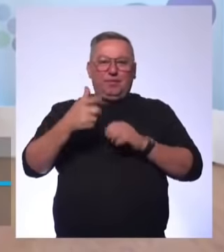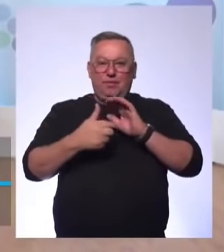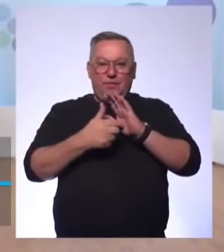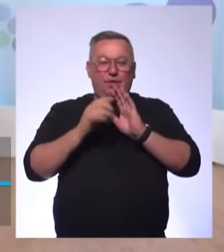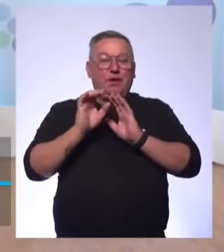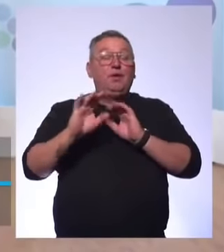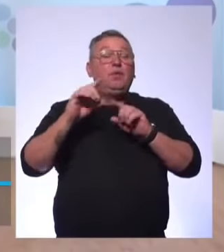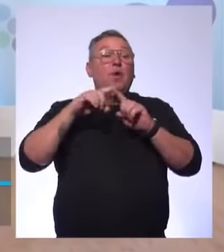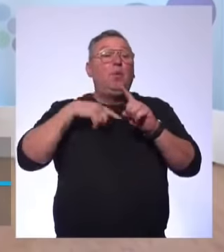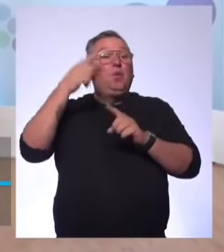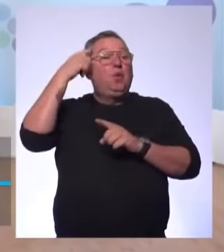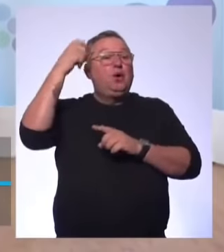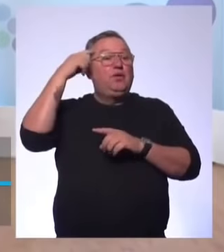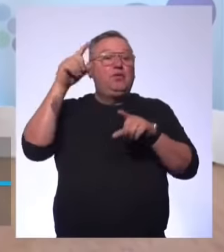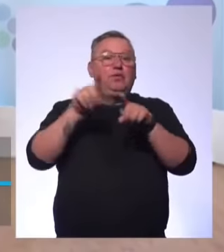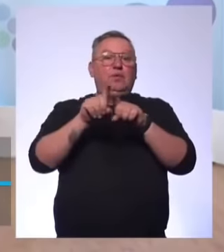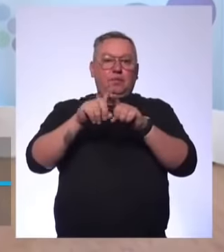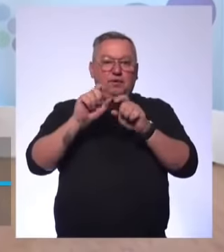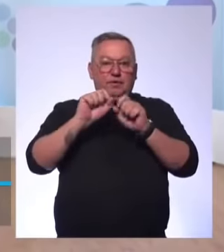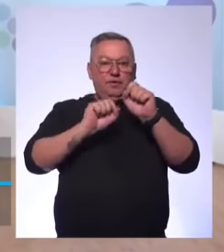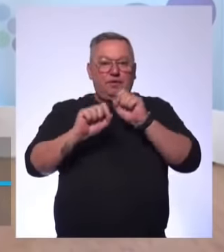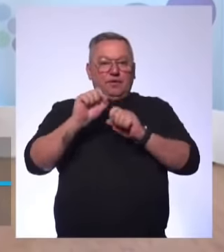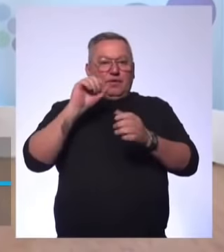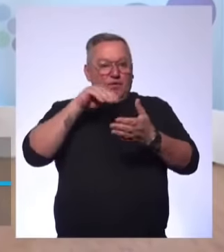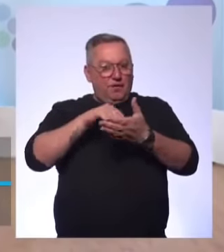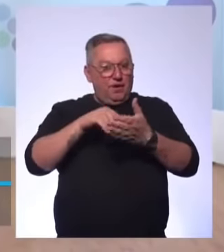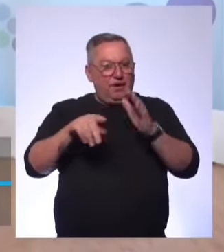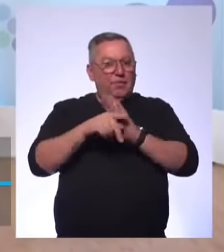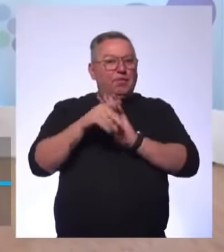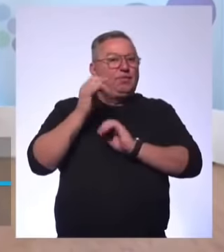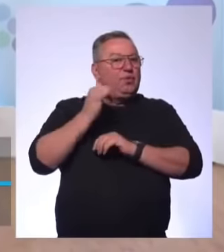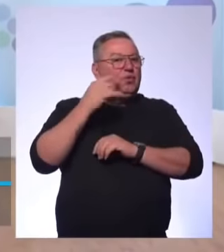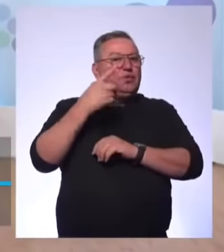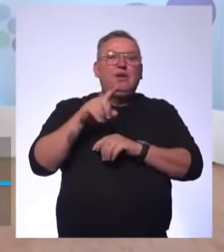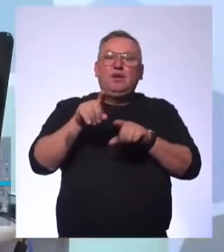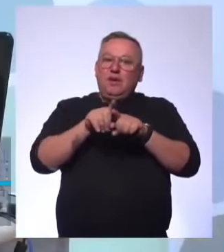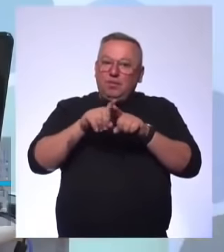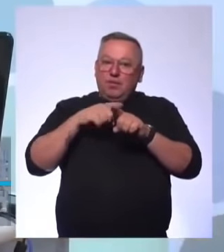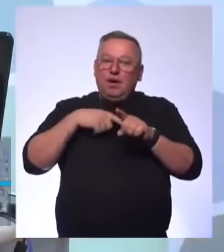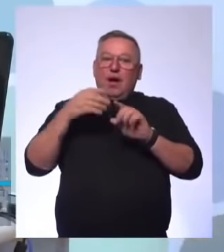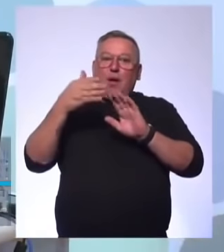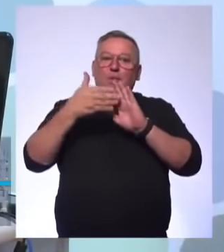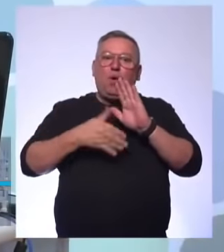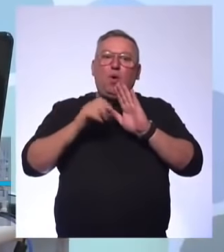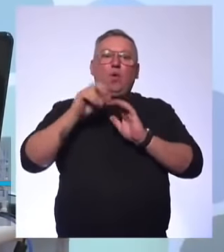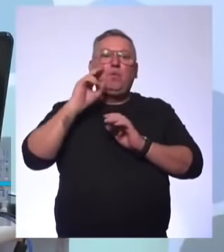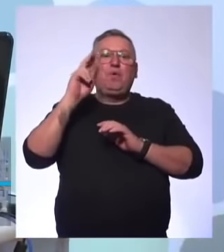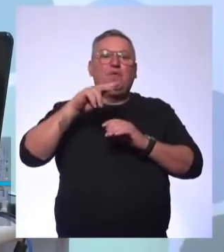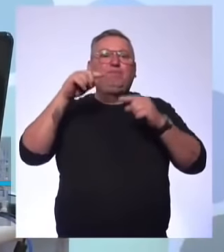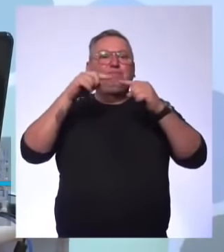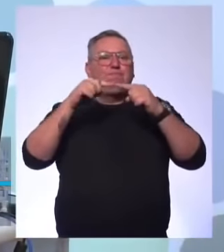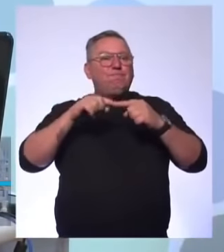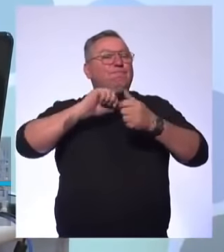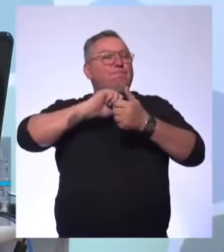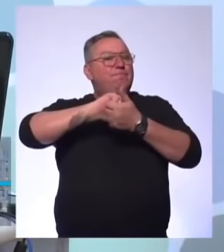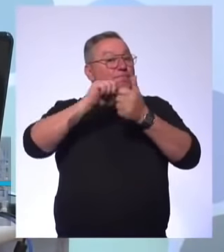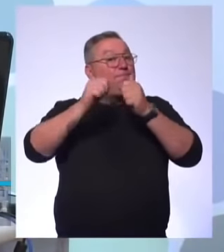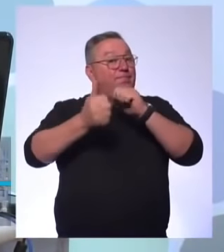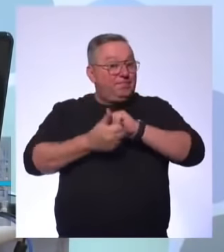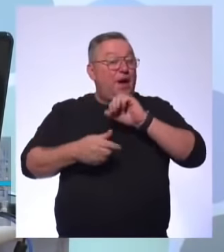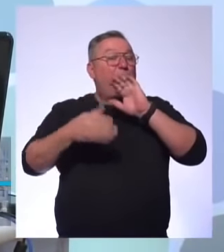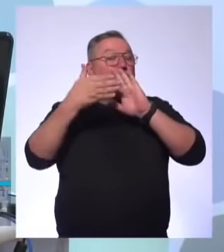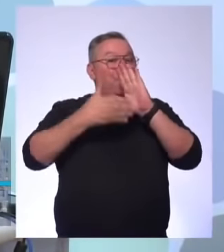são muito criativos. E aí acabam se apegando ao final deles, né? Sim, e a nossa proposta era justamente o quê? Ver se você se adequa à proposta do